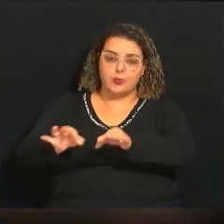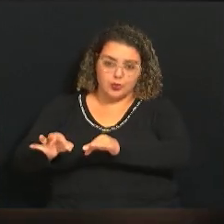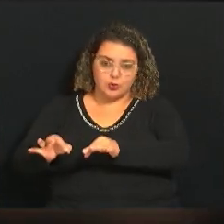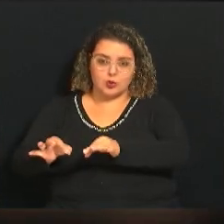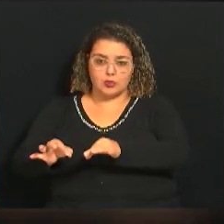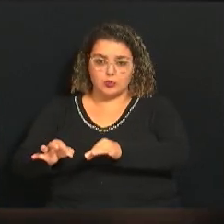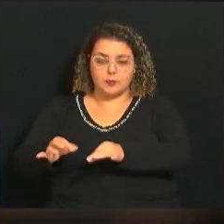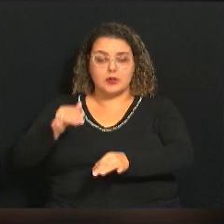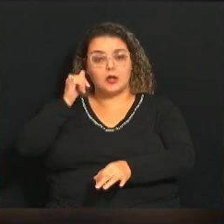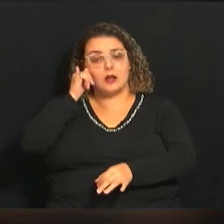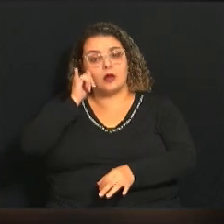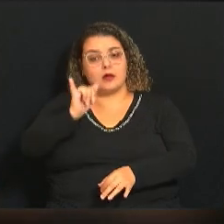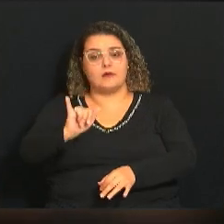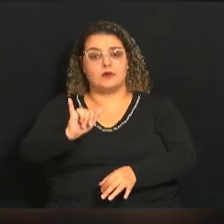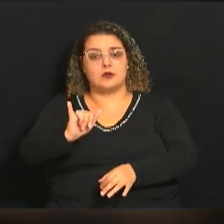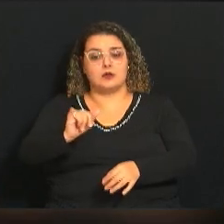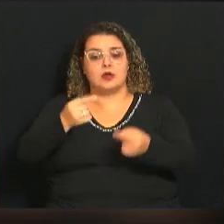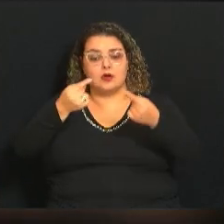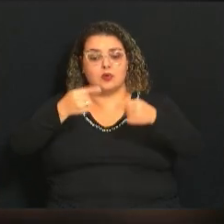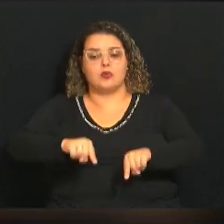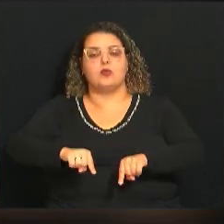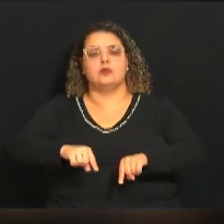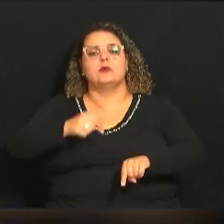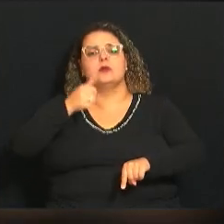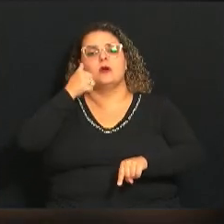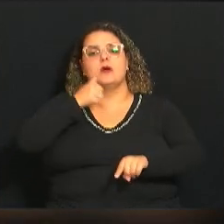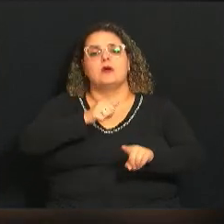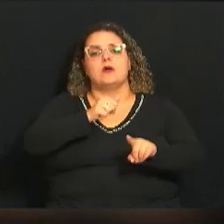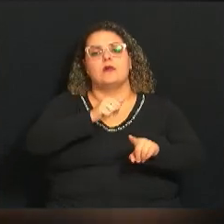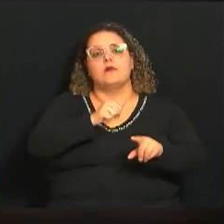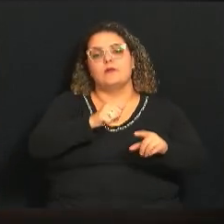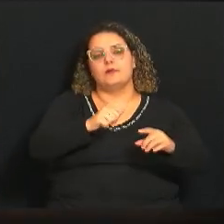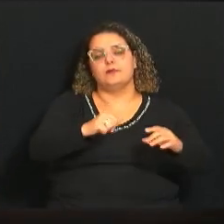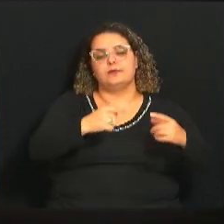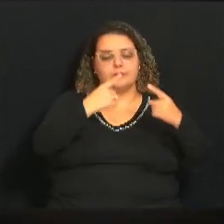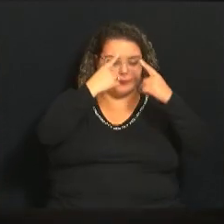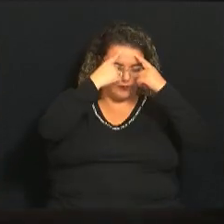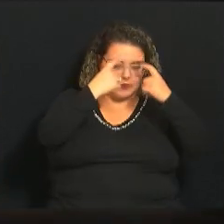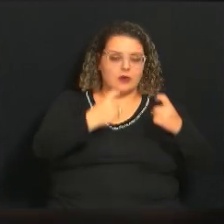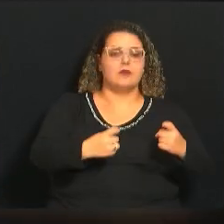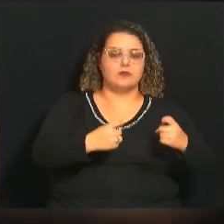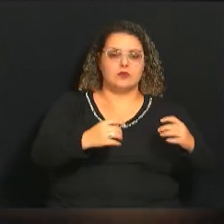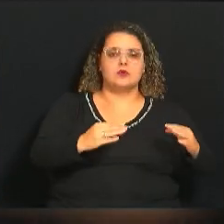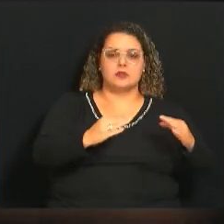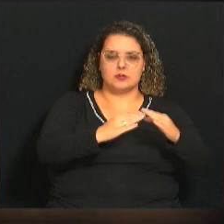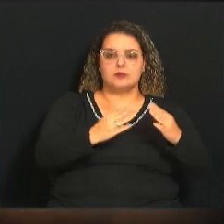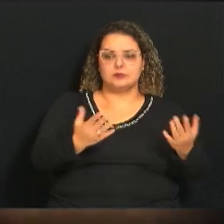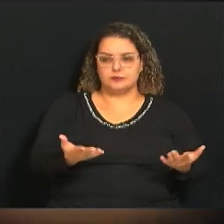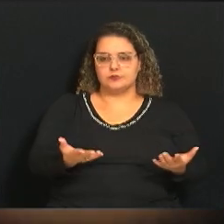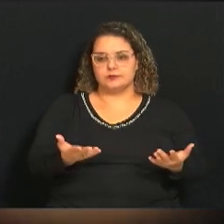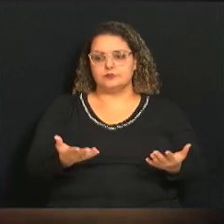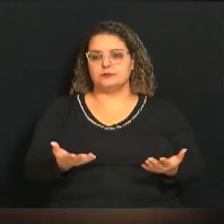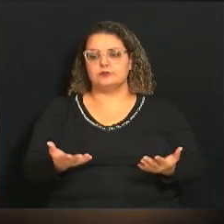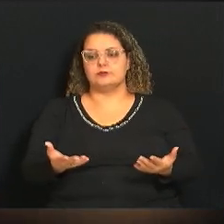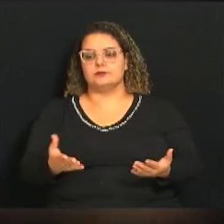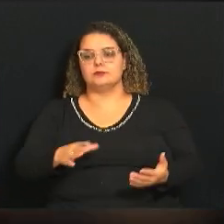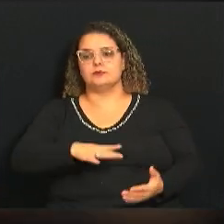e aos adolescentes em situação de orfandade causada pela violência doméstica contra a mulher em Campinas.